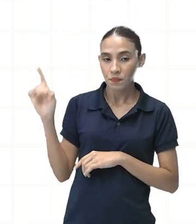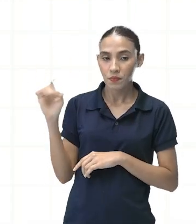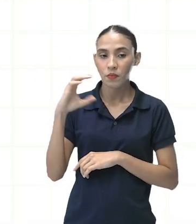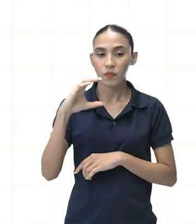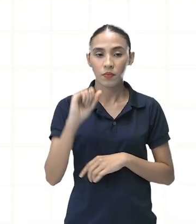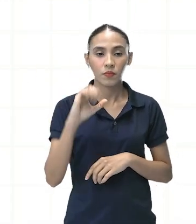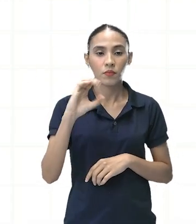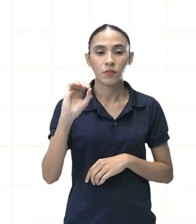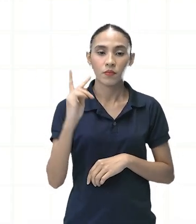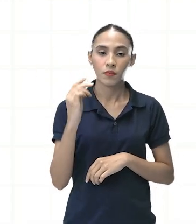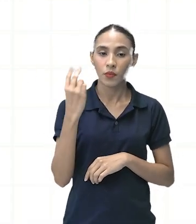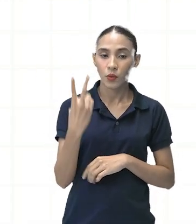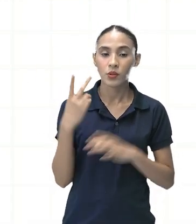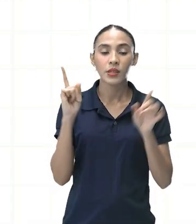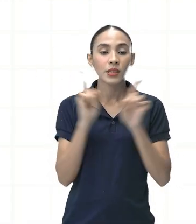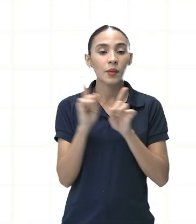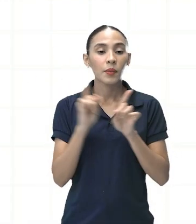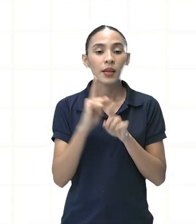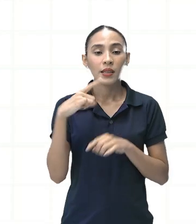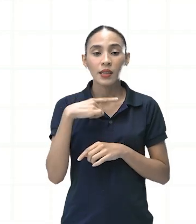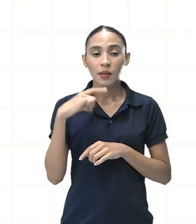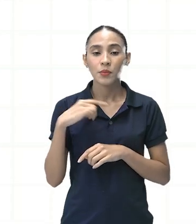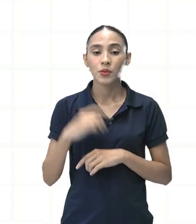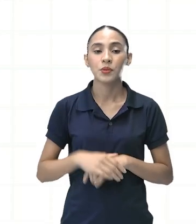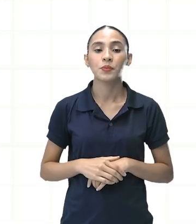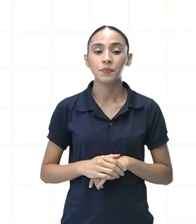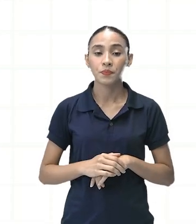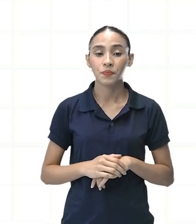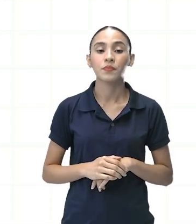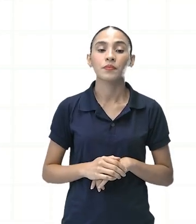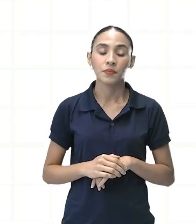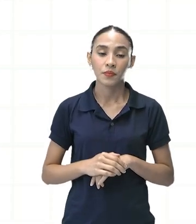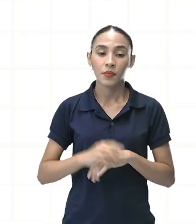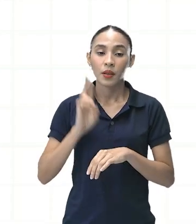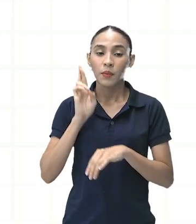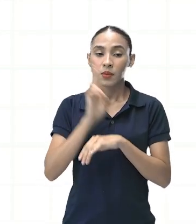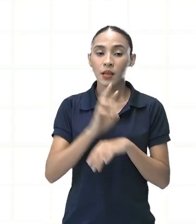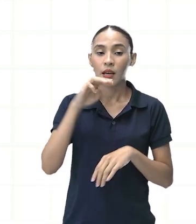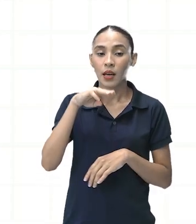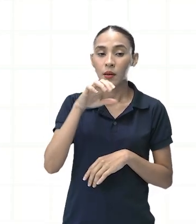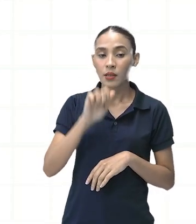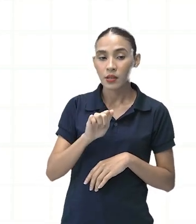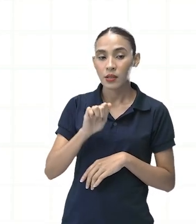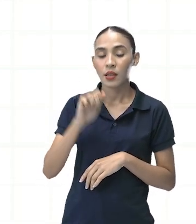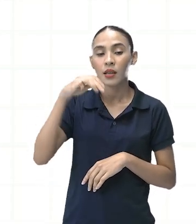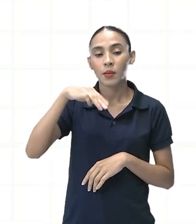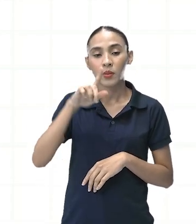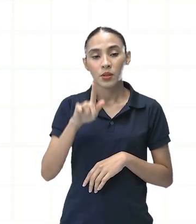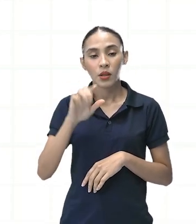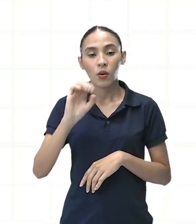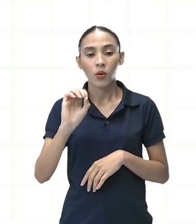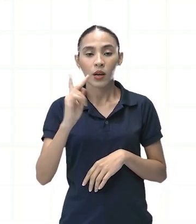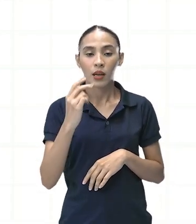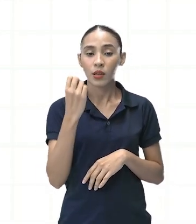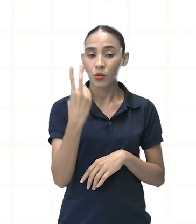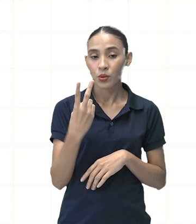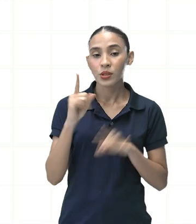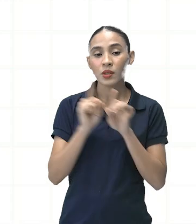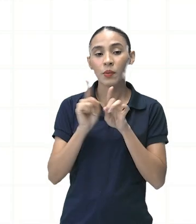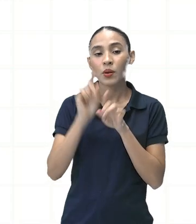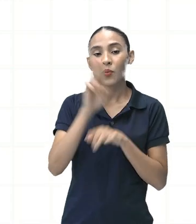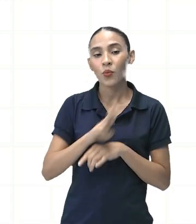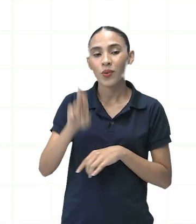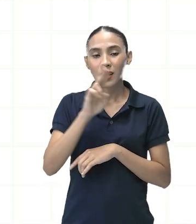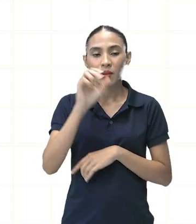o hidróxido de cálcio. Temos, por fim, aqui o hidróxido de magnésio, que é o MgOH2, e ele